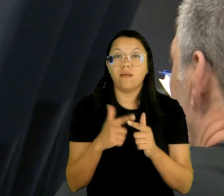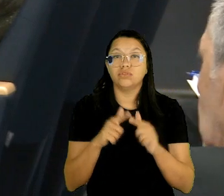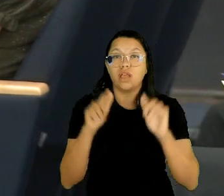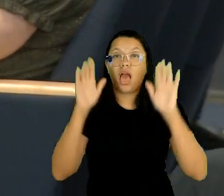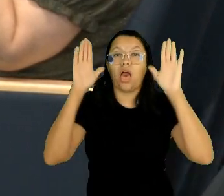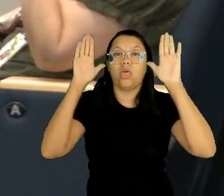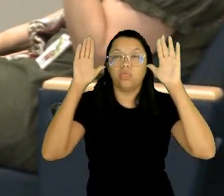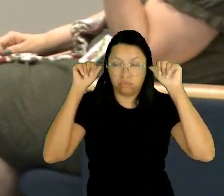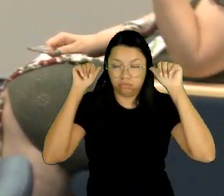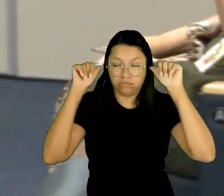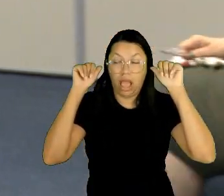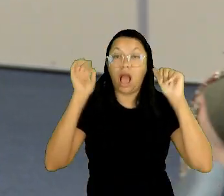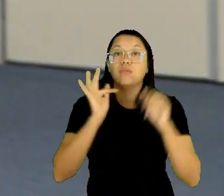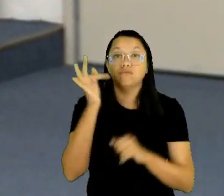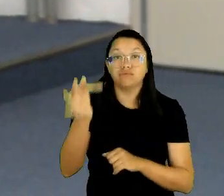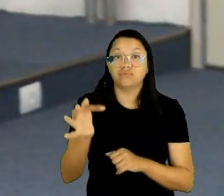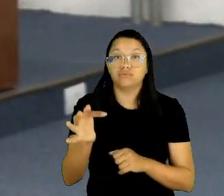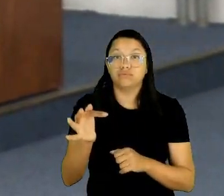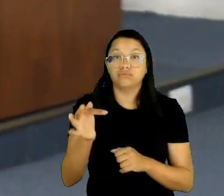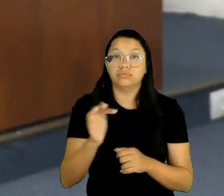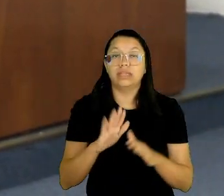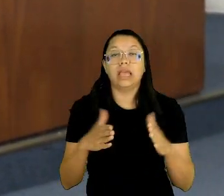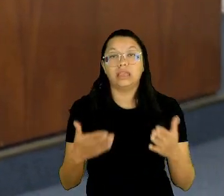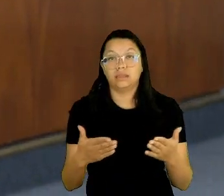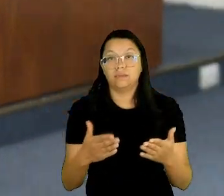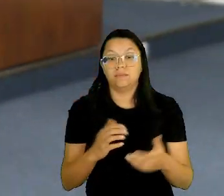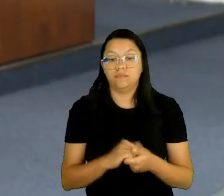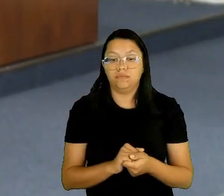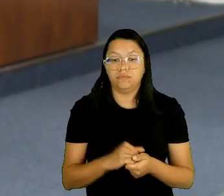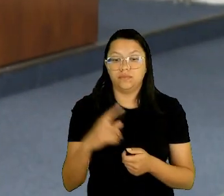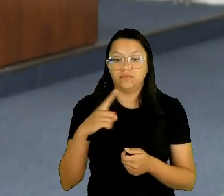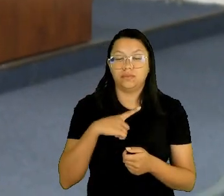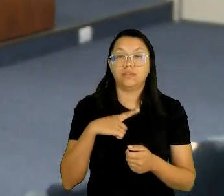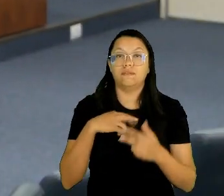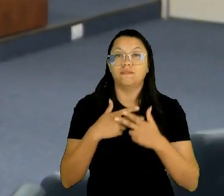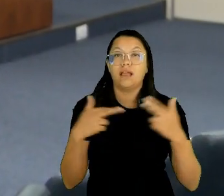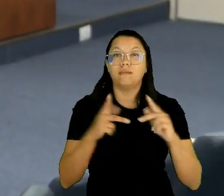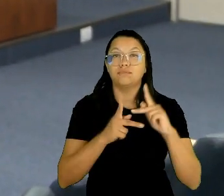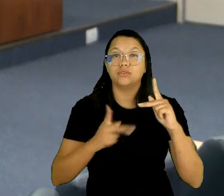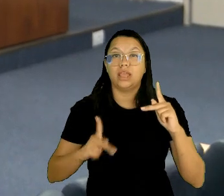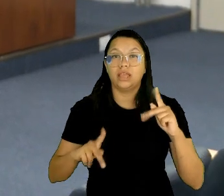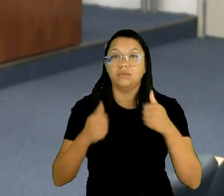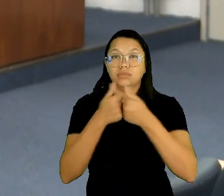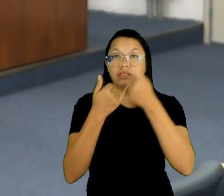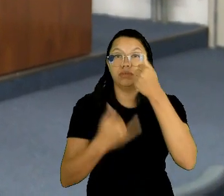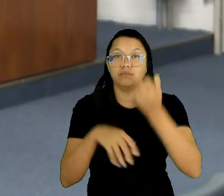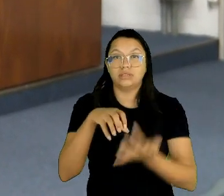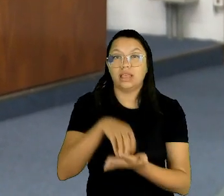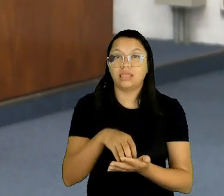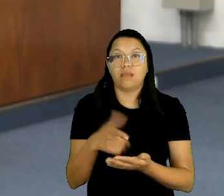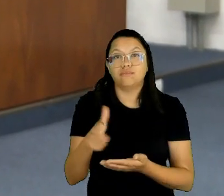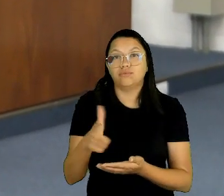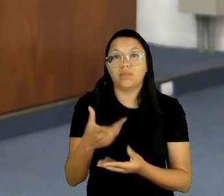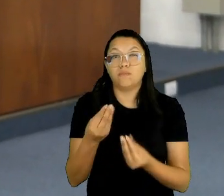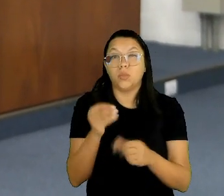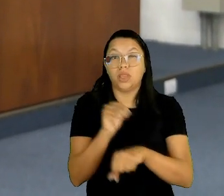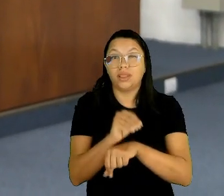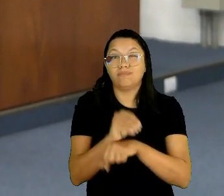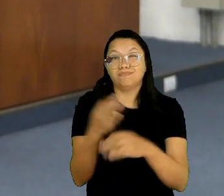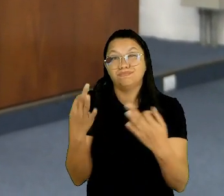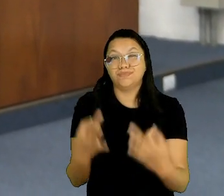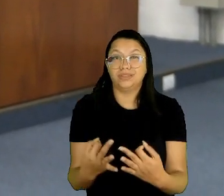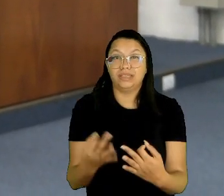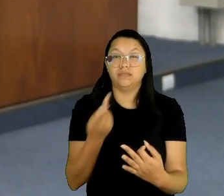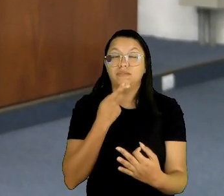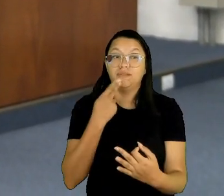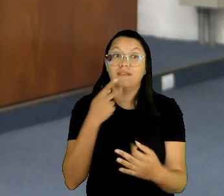futuro? Tudo que a gente faz para prevenir, porque o Alzheimer mexe com várias proteínas do sistema nervoso central, não existe nenhum tratamento